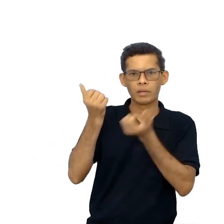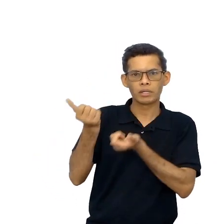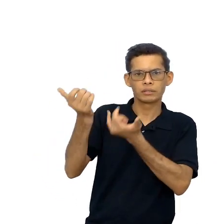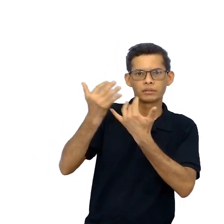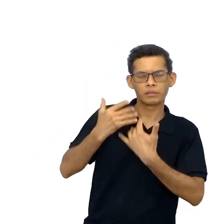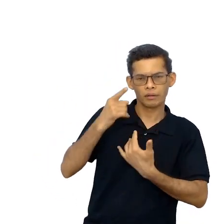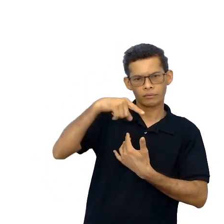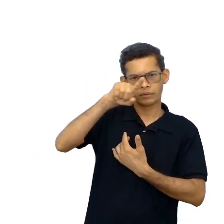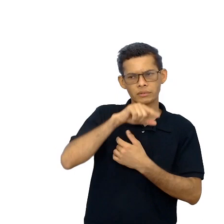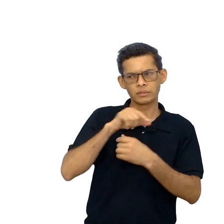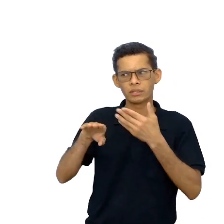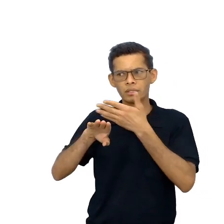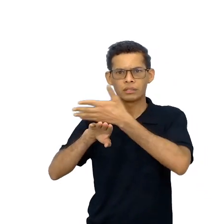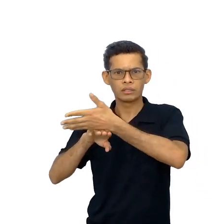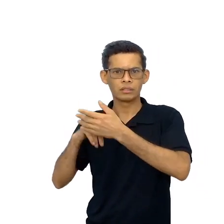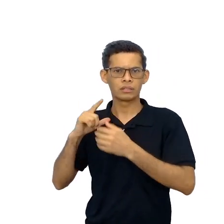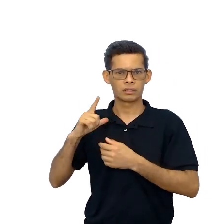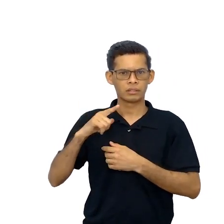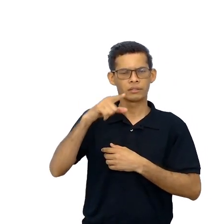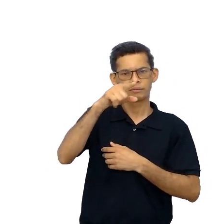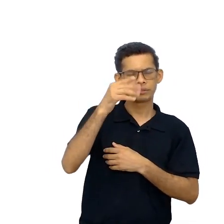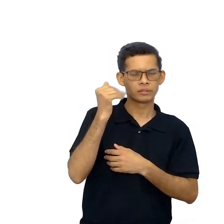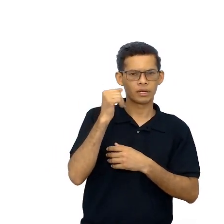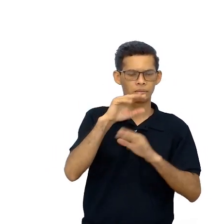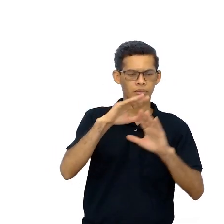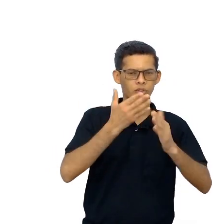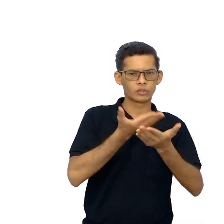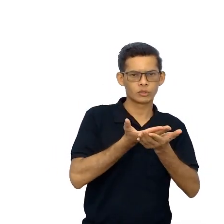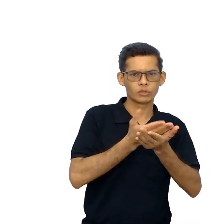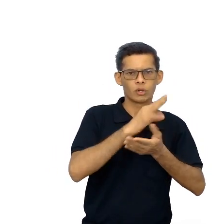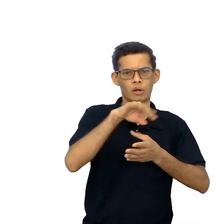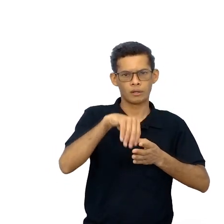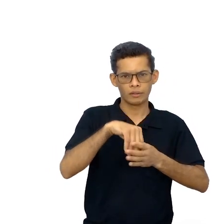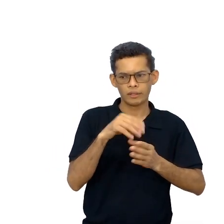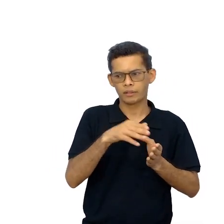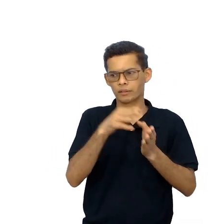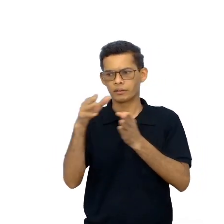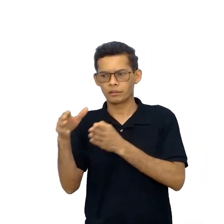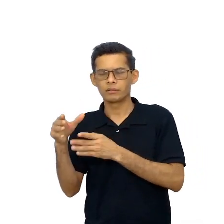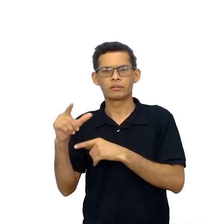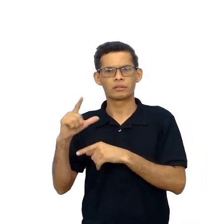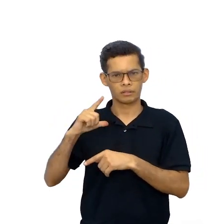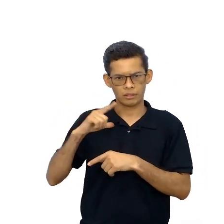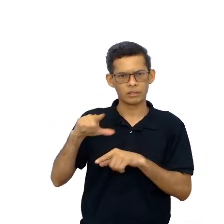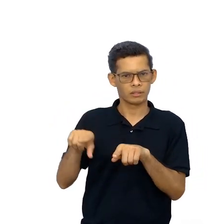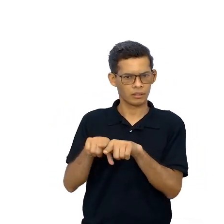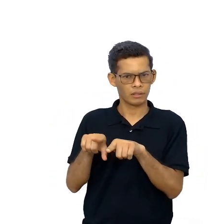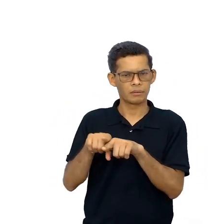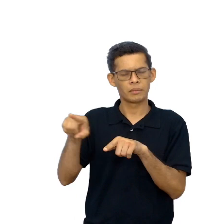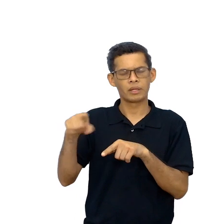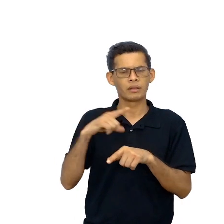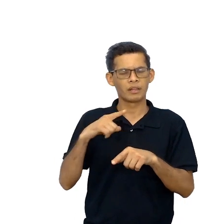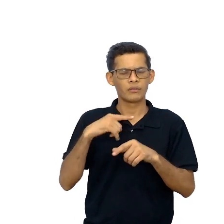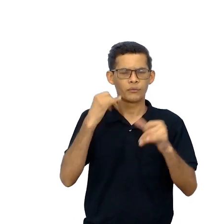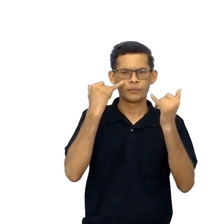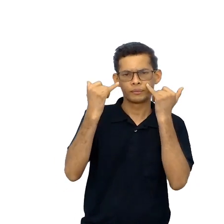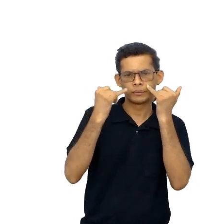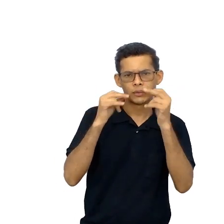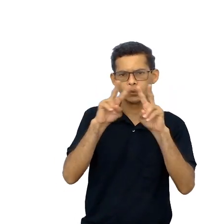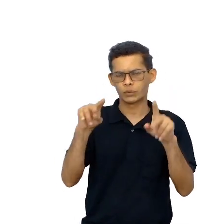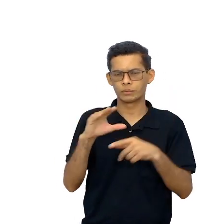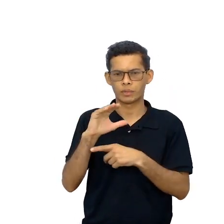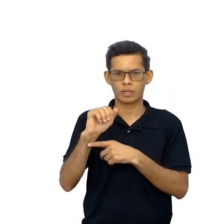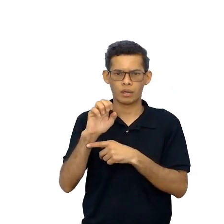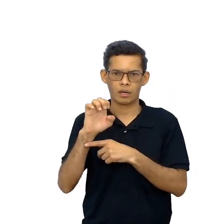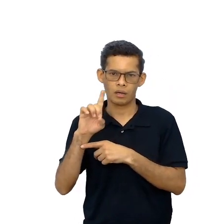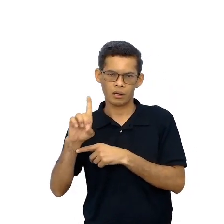vocês fazem nas vossas escolas, né, nós vamos trazer aqui as avaliações, alguns dados do CAED, e vamos